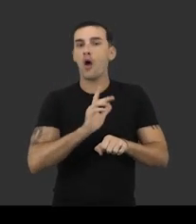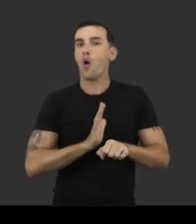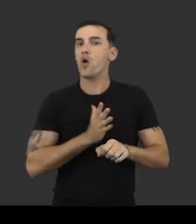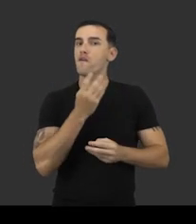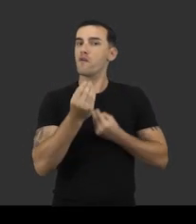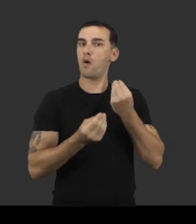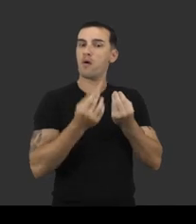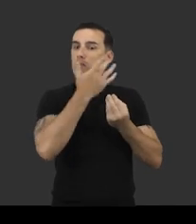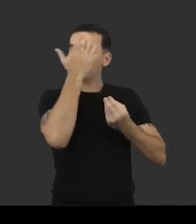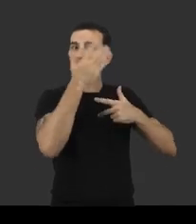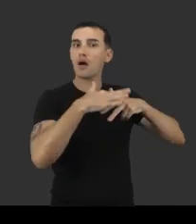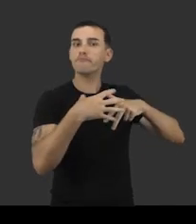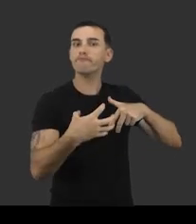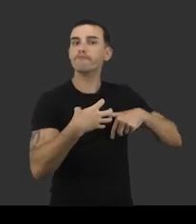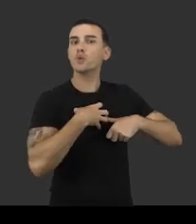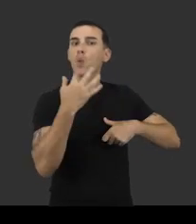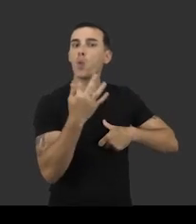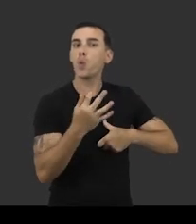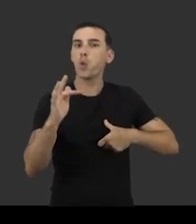com dor, né? Então,